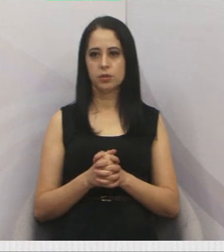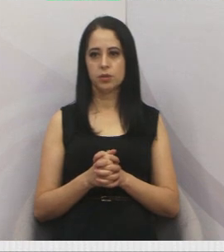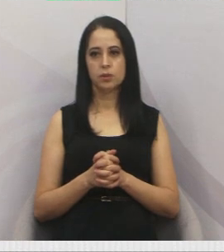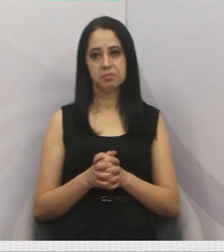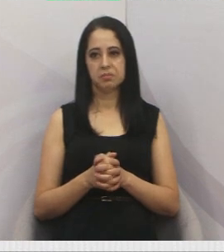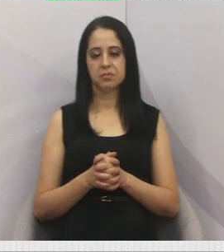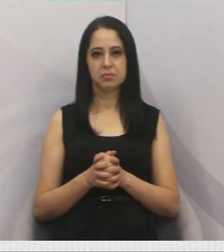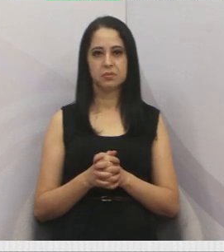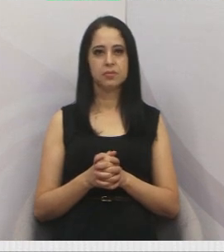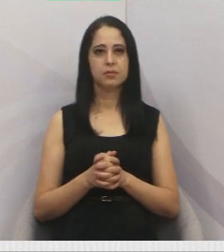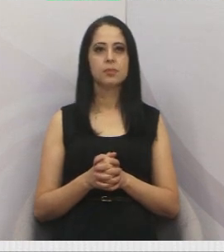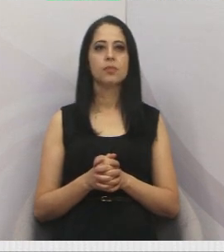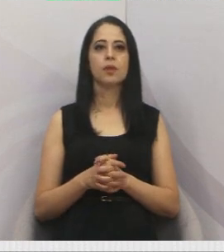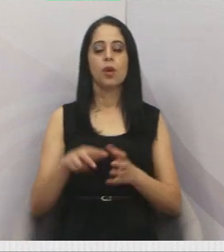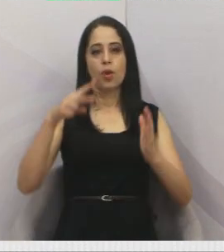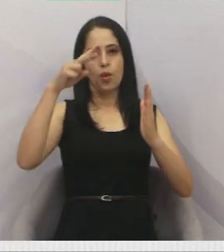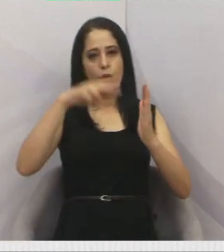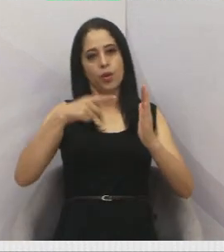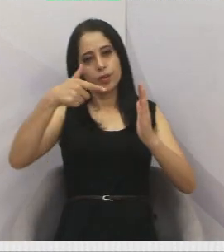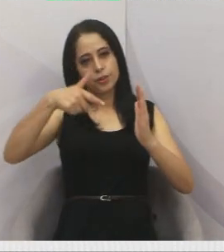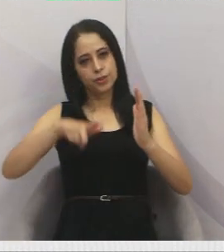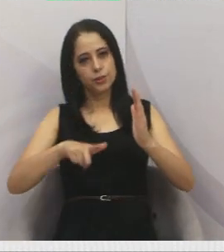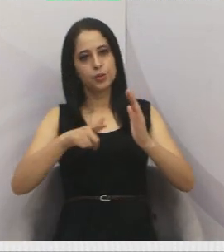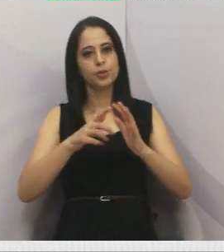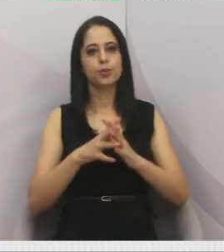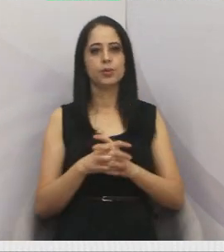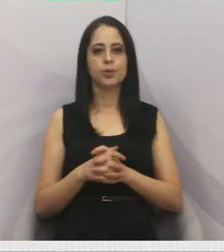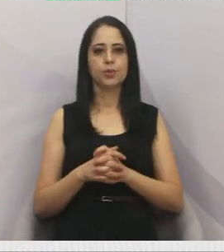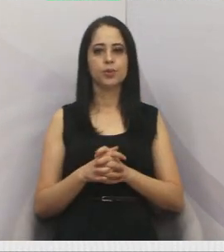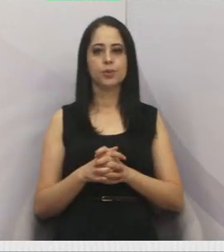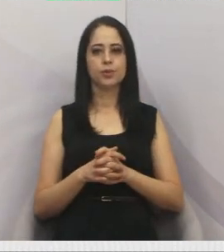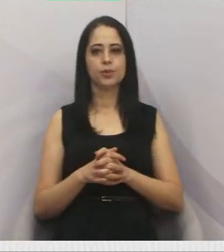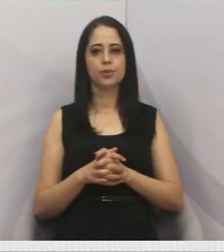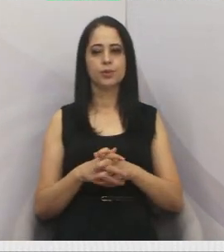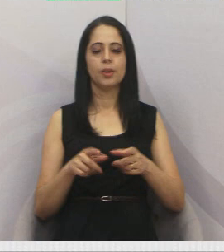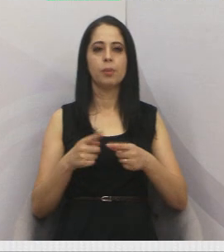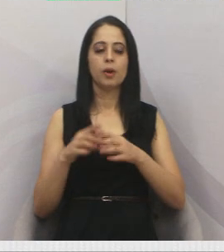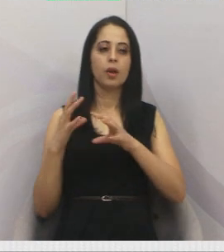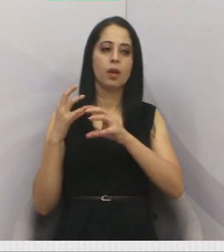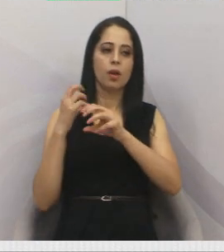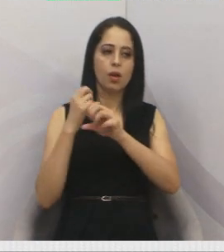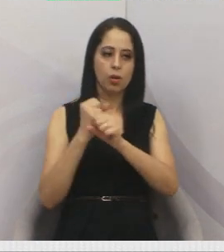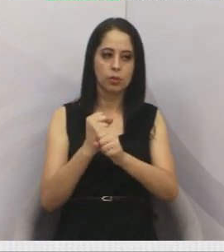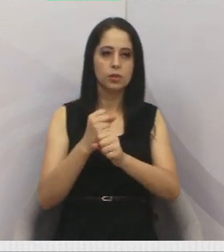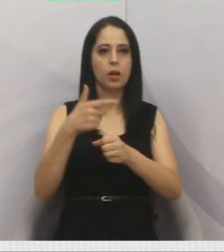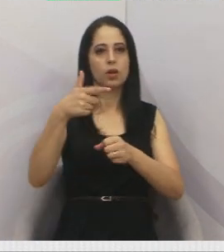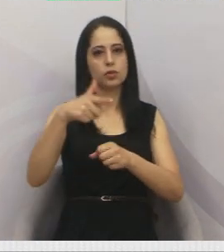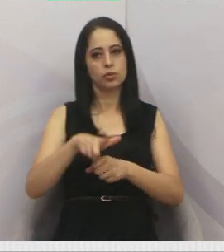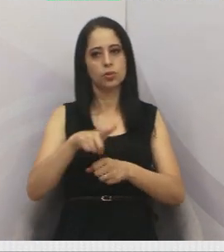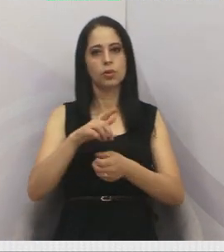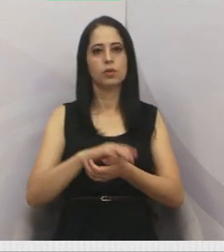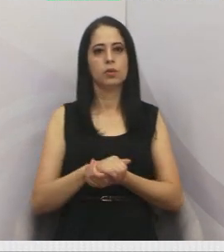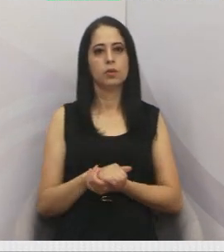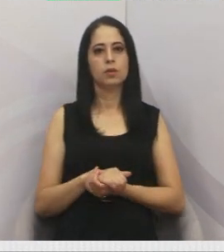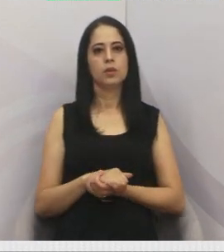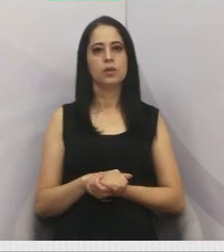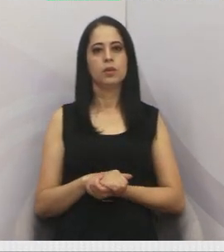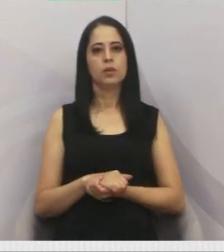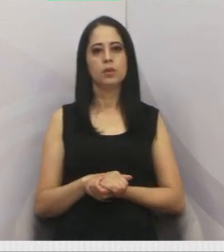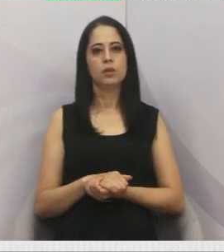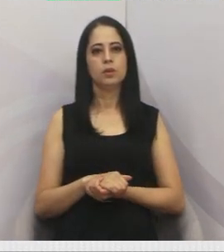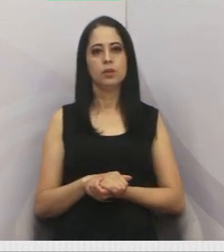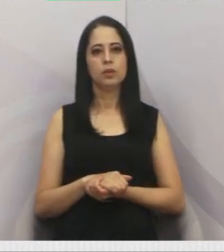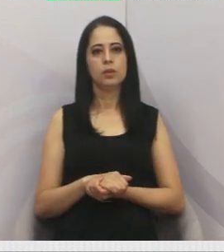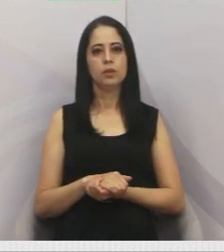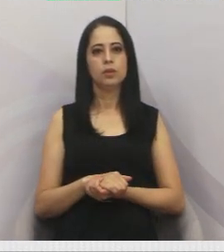Então, eu vou ler os dois últimos votos para poder checar o sistema de contabilização. Esse vai ser o 18 e